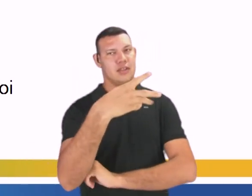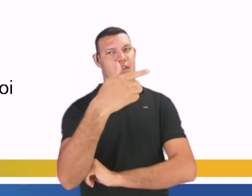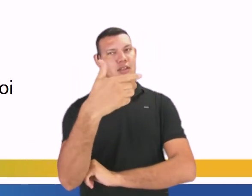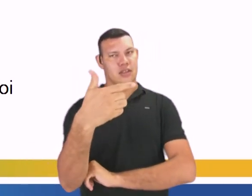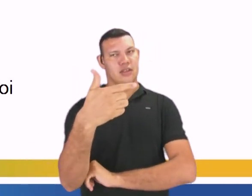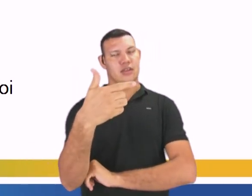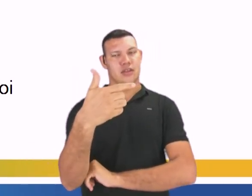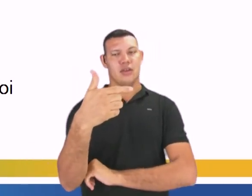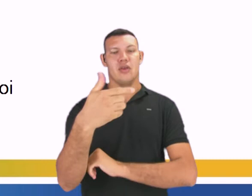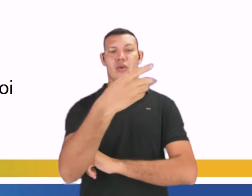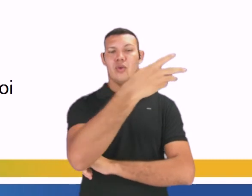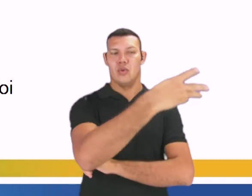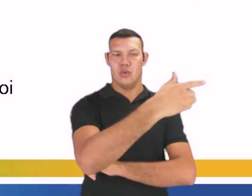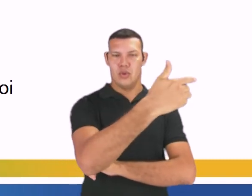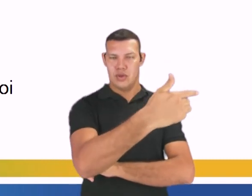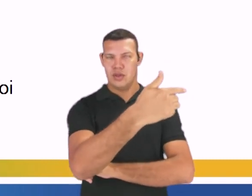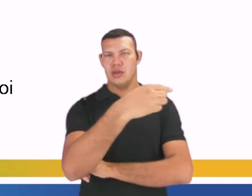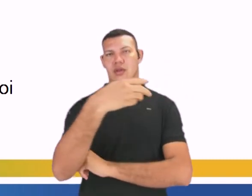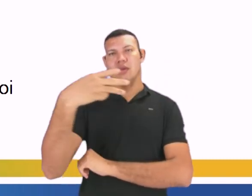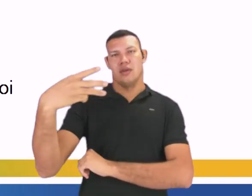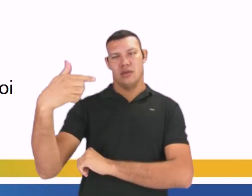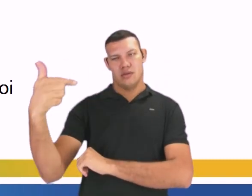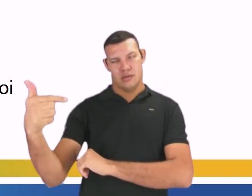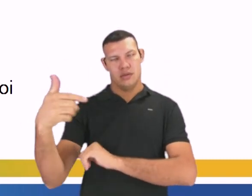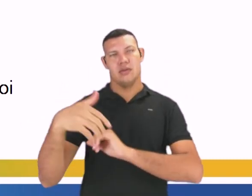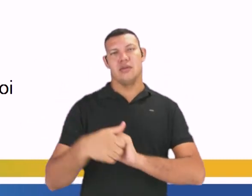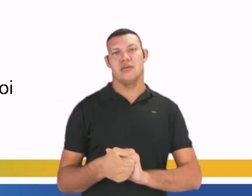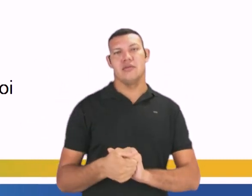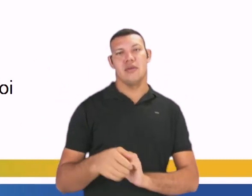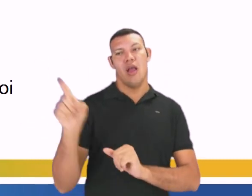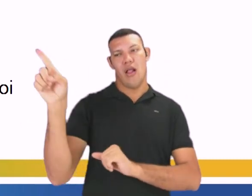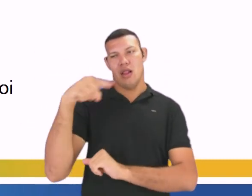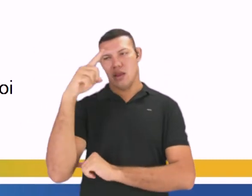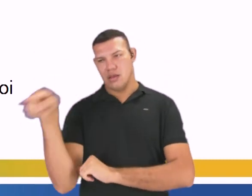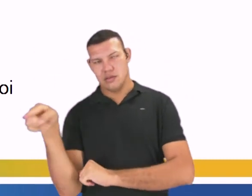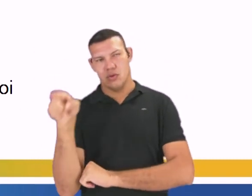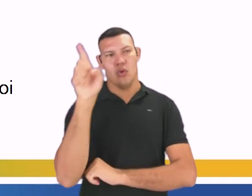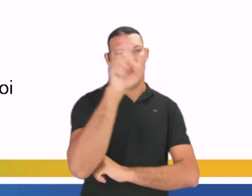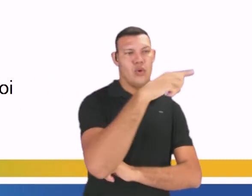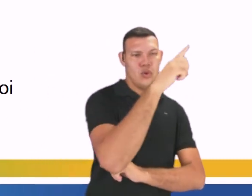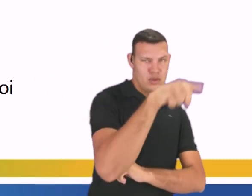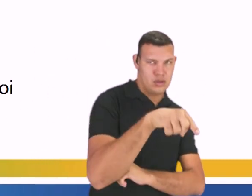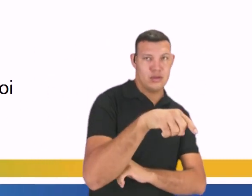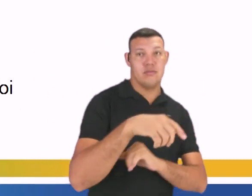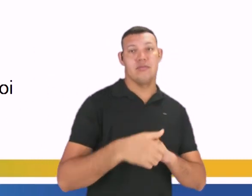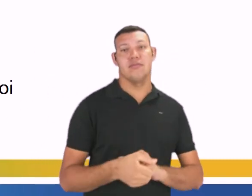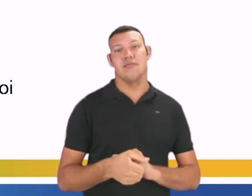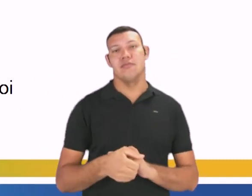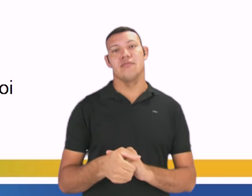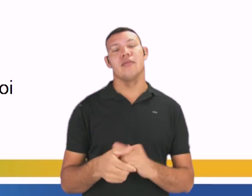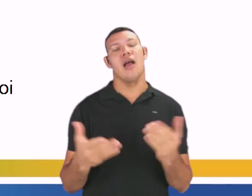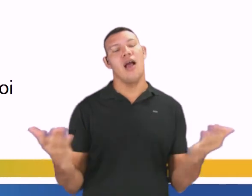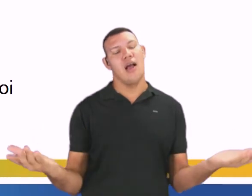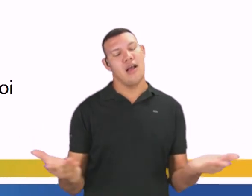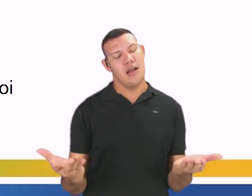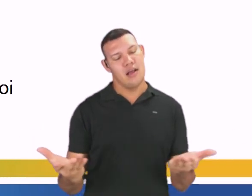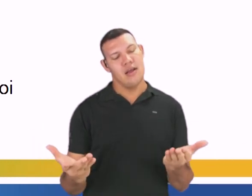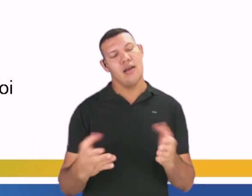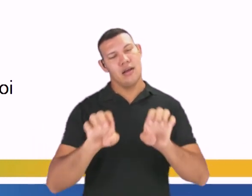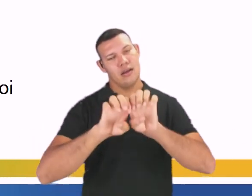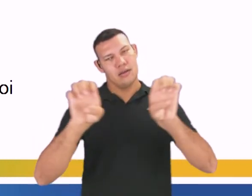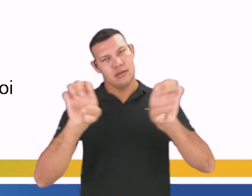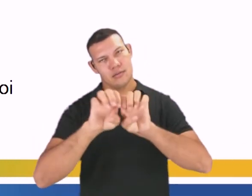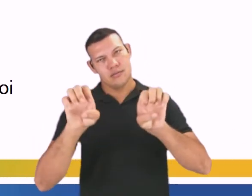ambos os denominadores. E aí quando você elimina esses denominadores, você terá a parte da